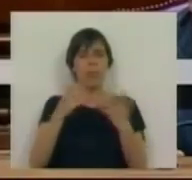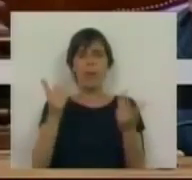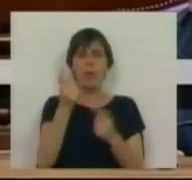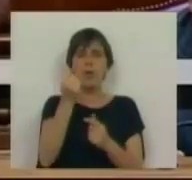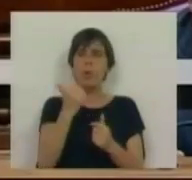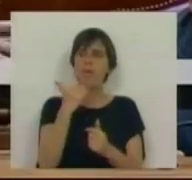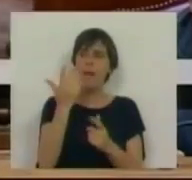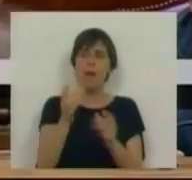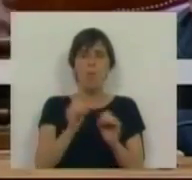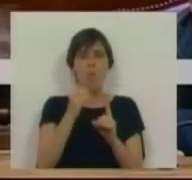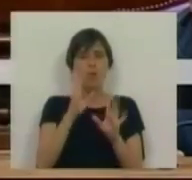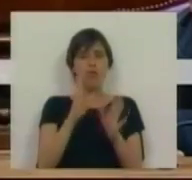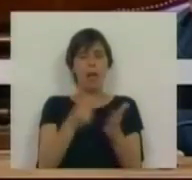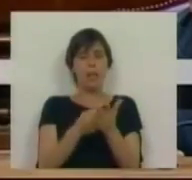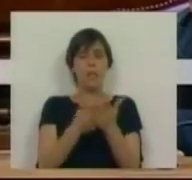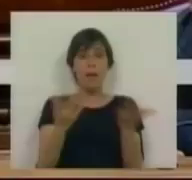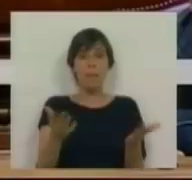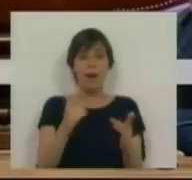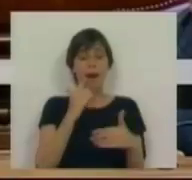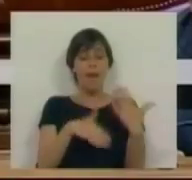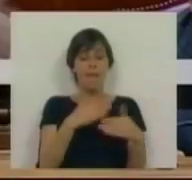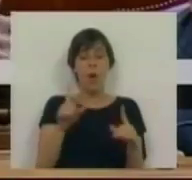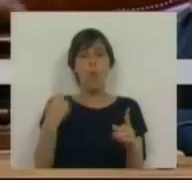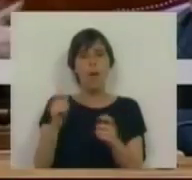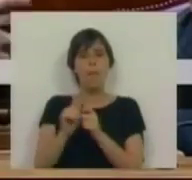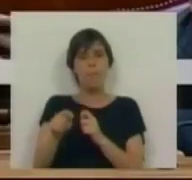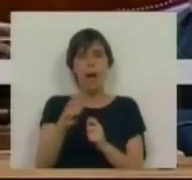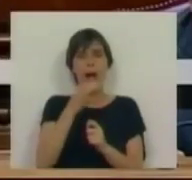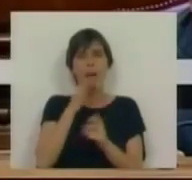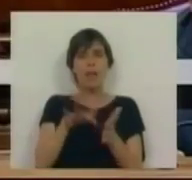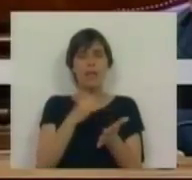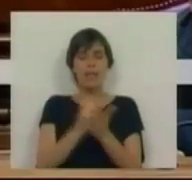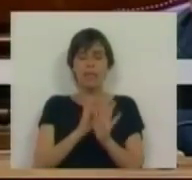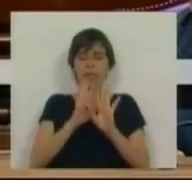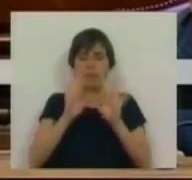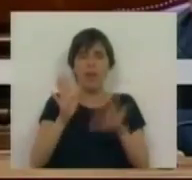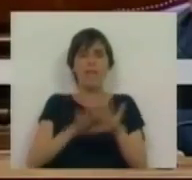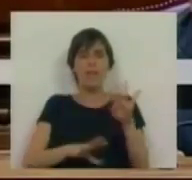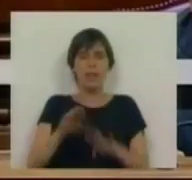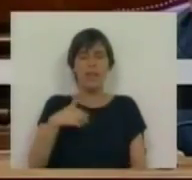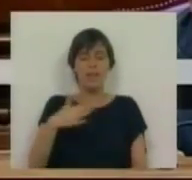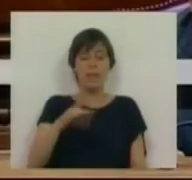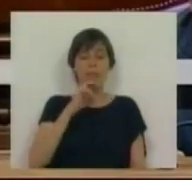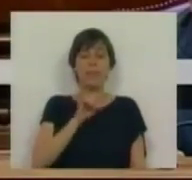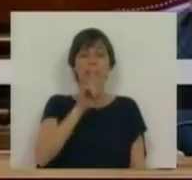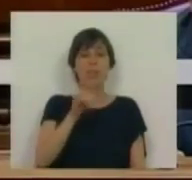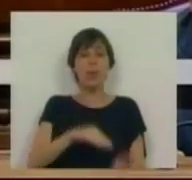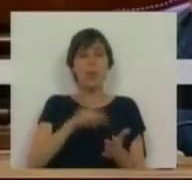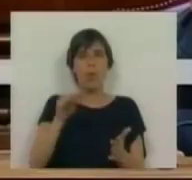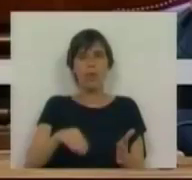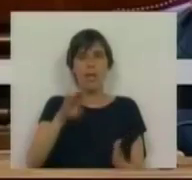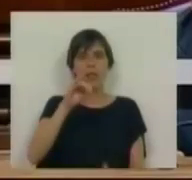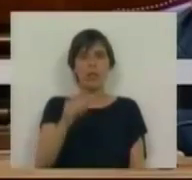os subsídios. É assim, um já estamos a pagar em avanço, o outro vamos pagar quando foi sempre pago. E vamos fazê-lo. Quanto à questão dos contratos swap,